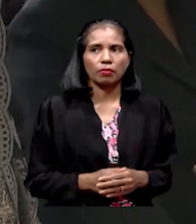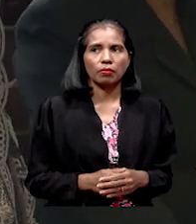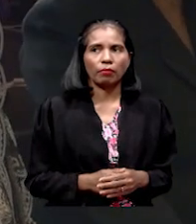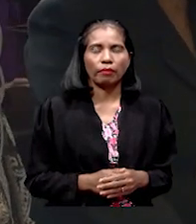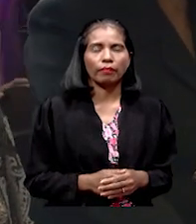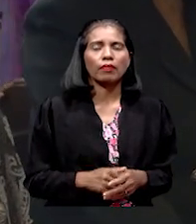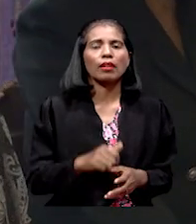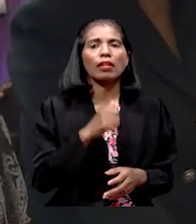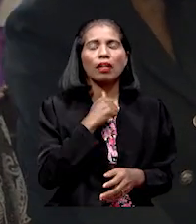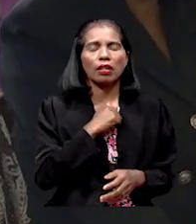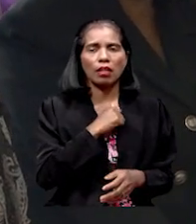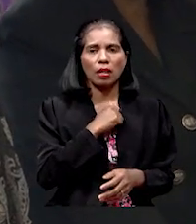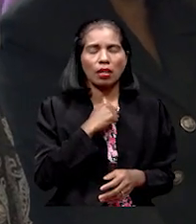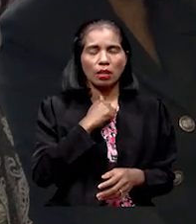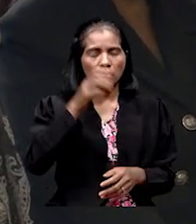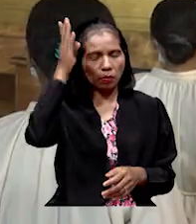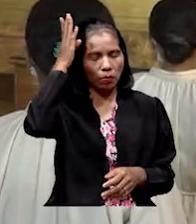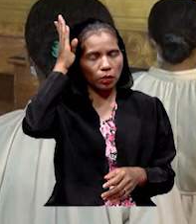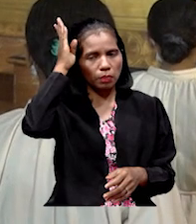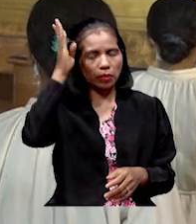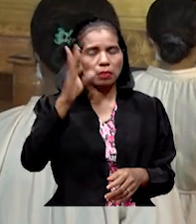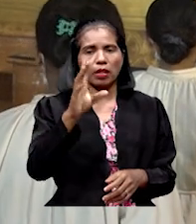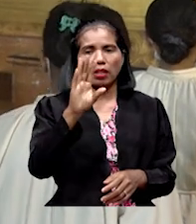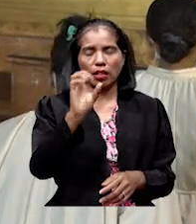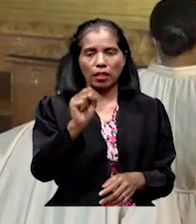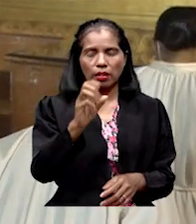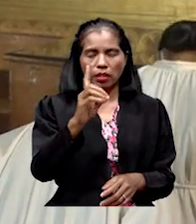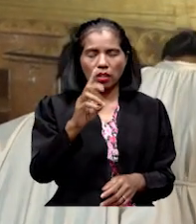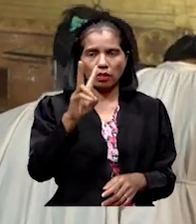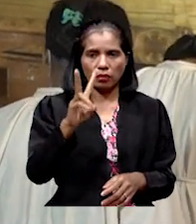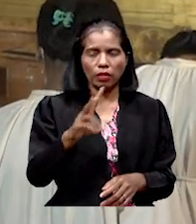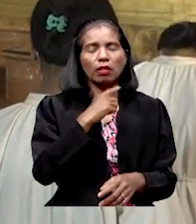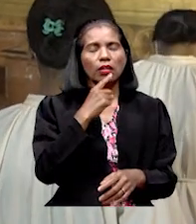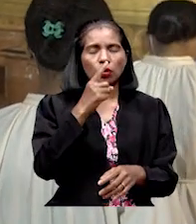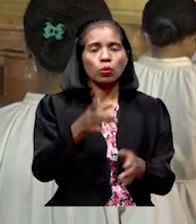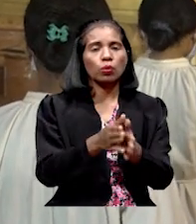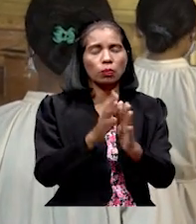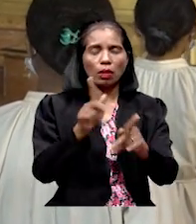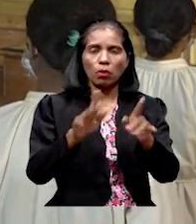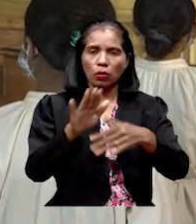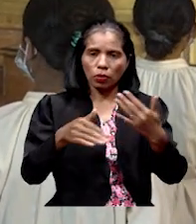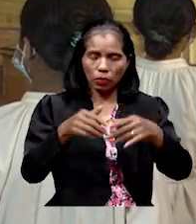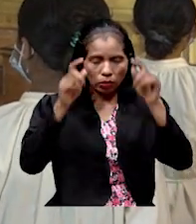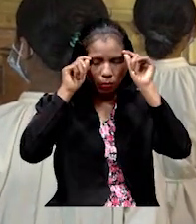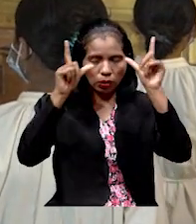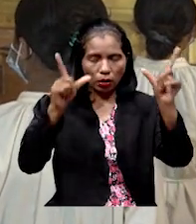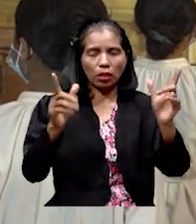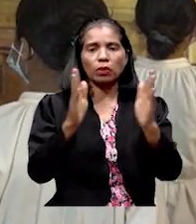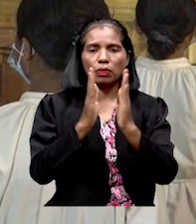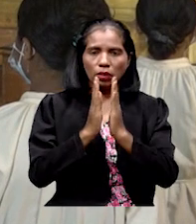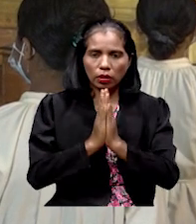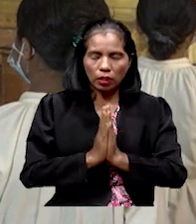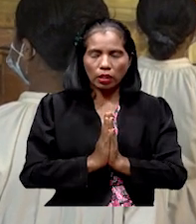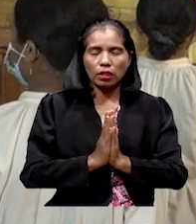Arcebispo Dom Virgílio do Carmo da Silva SDB, Russo Sarani Católica e Timor-Leste, atuhalo oração penitência